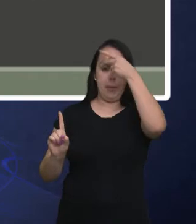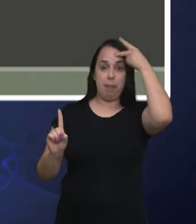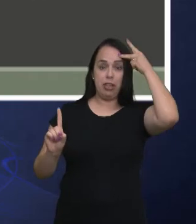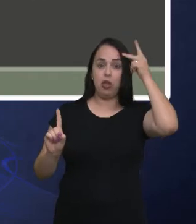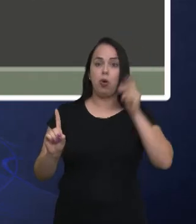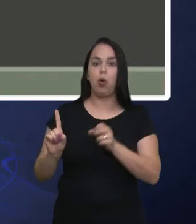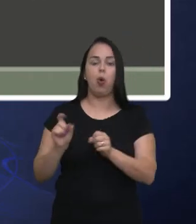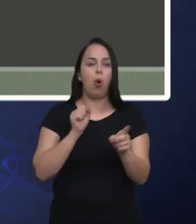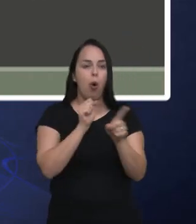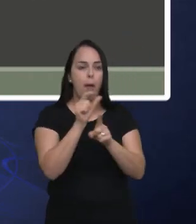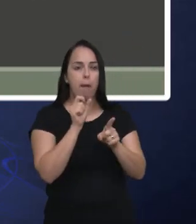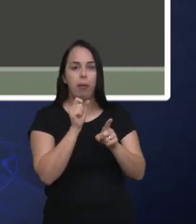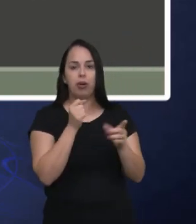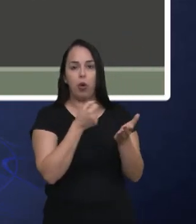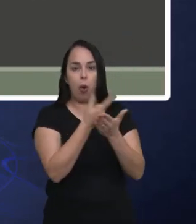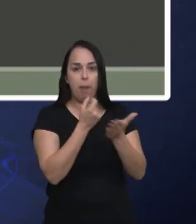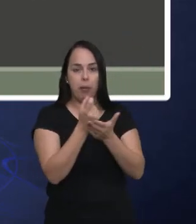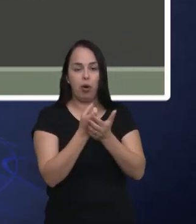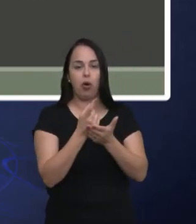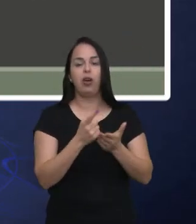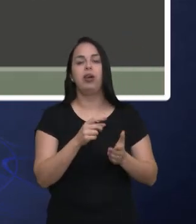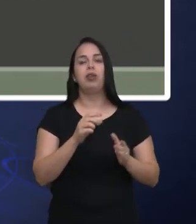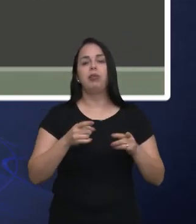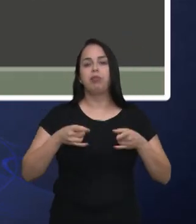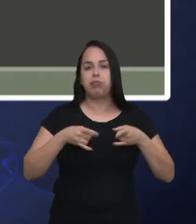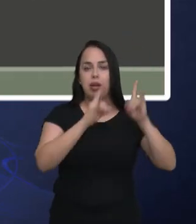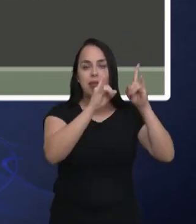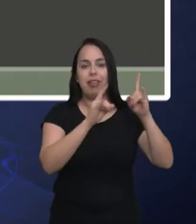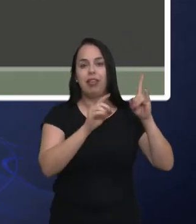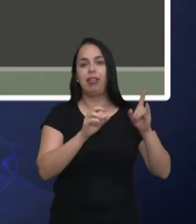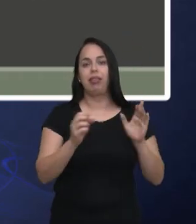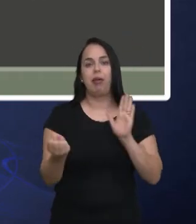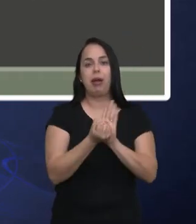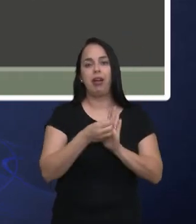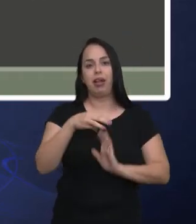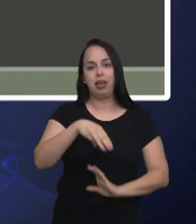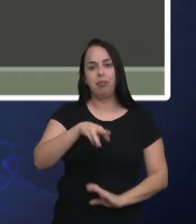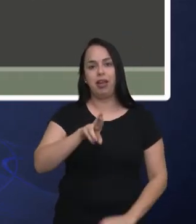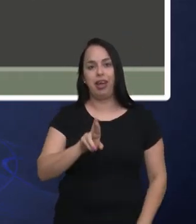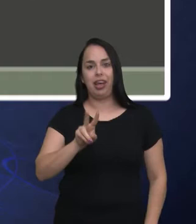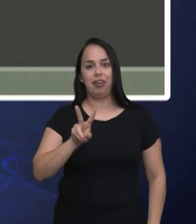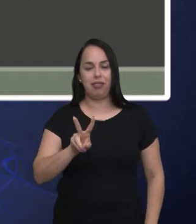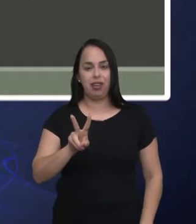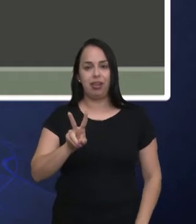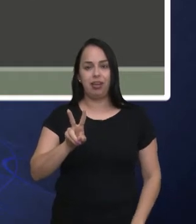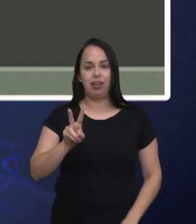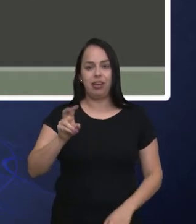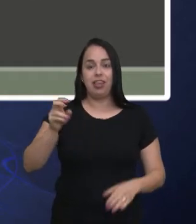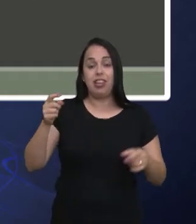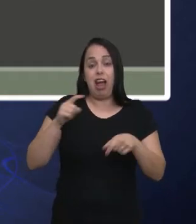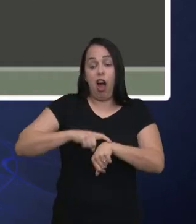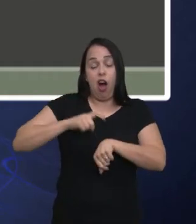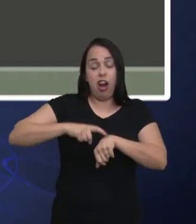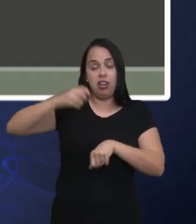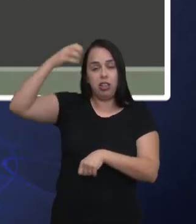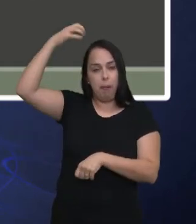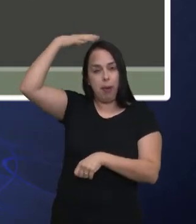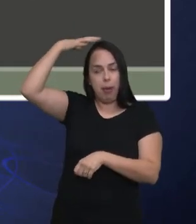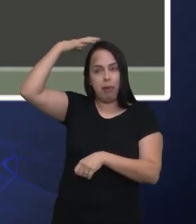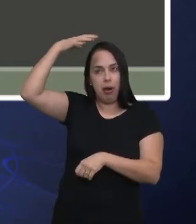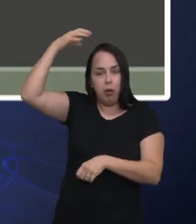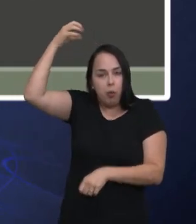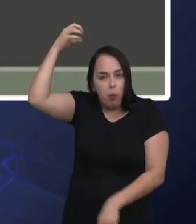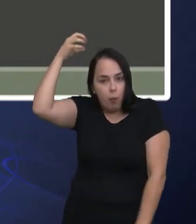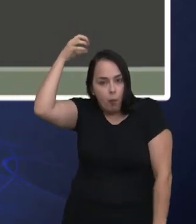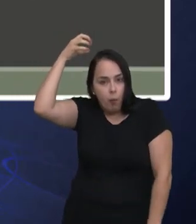um apartamento na MRV e ele tomava banho torto, porque ele era mais